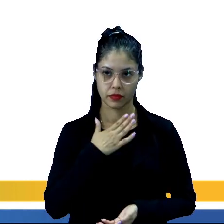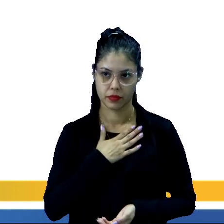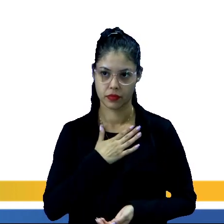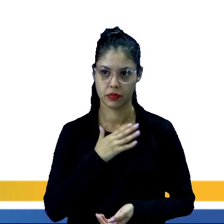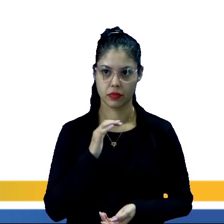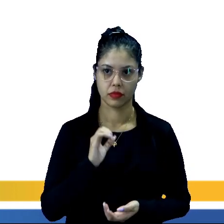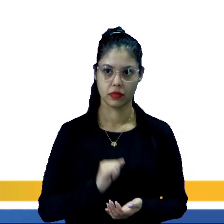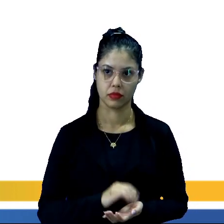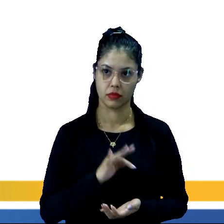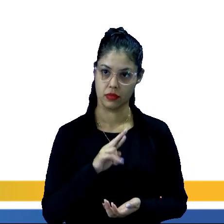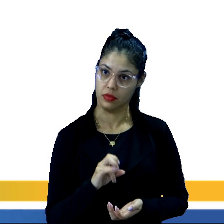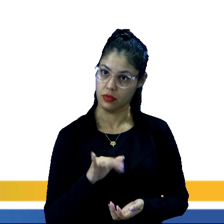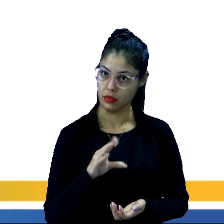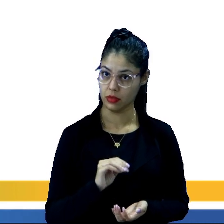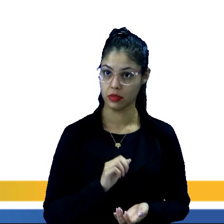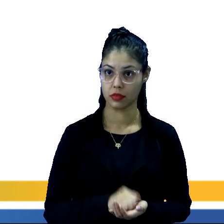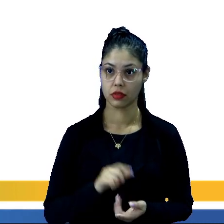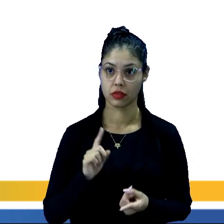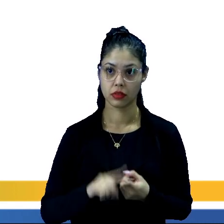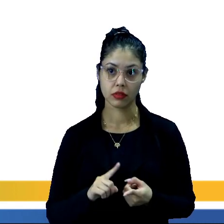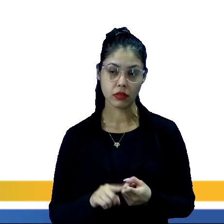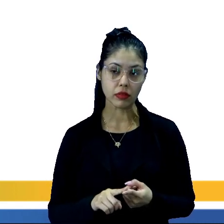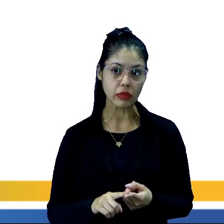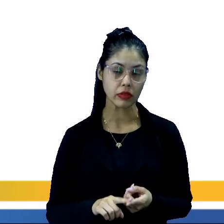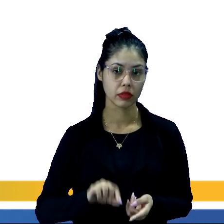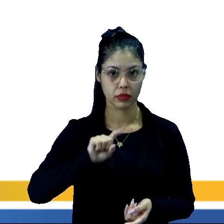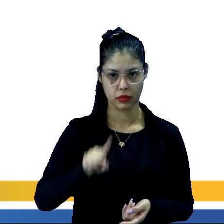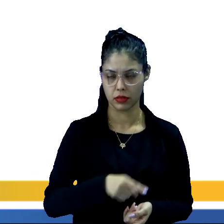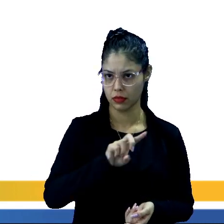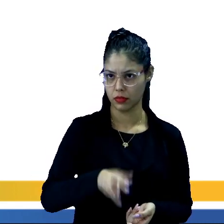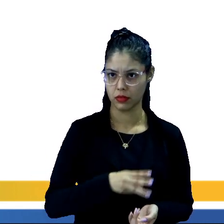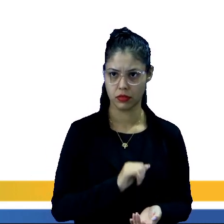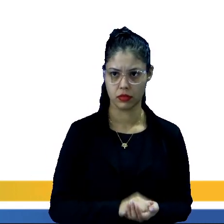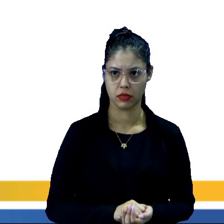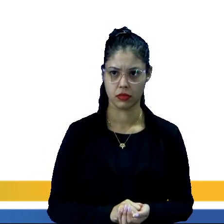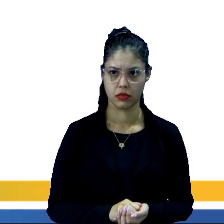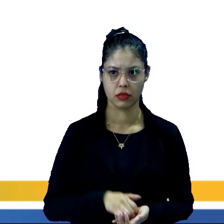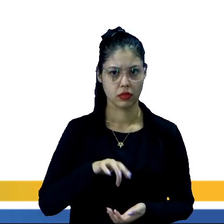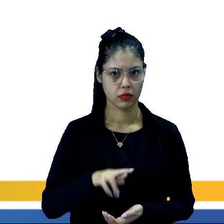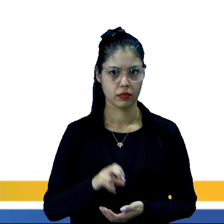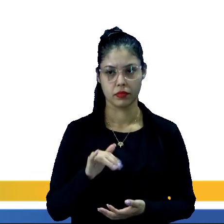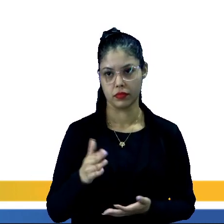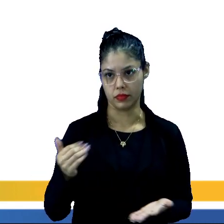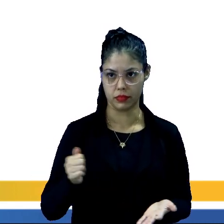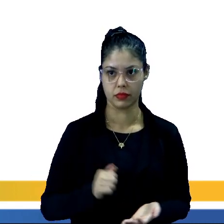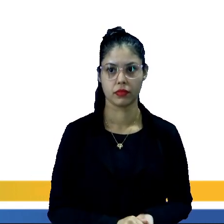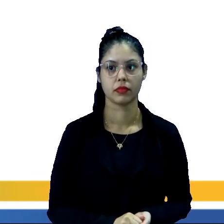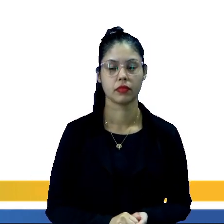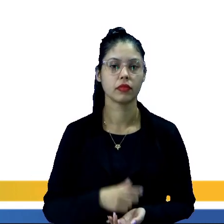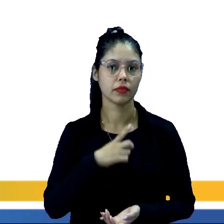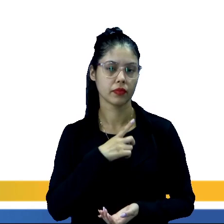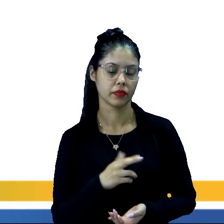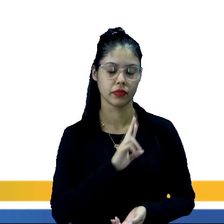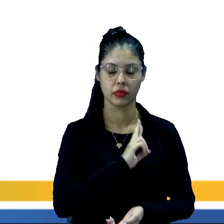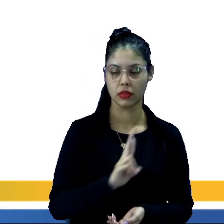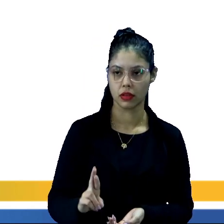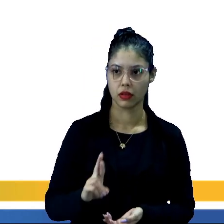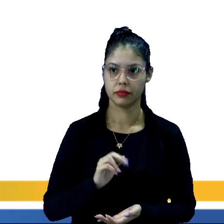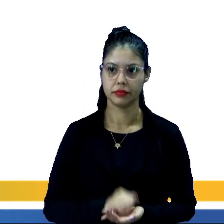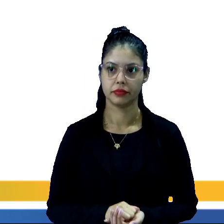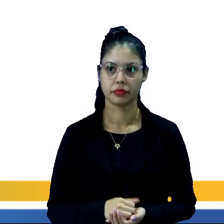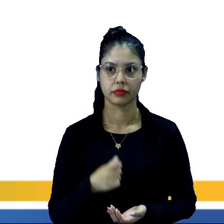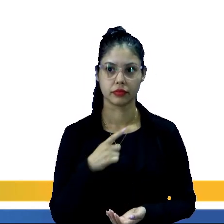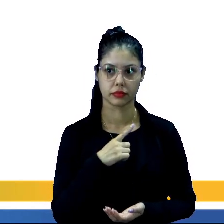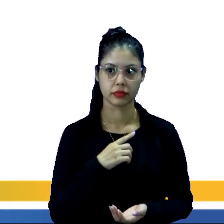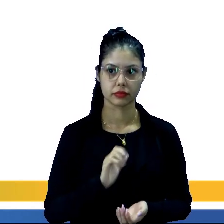né? Sou do cristianismo porque milhões de pessoas não podem estar equivocadas, né? Ou seja, se é uma religião que ela